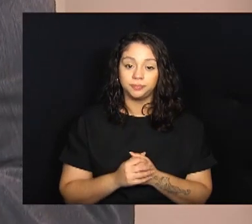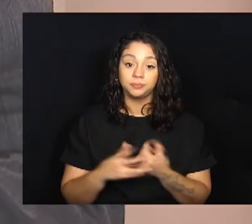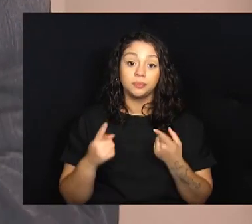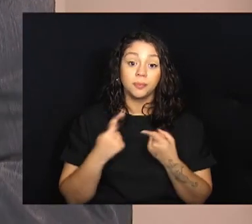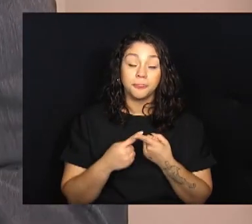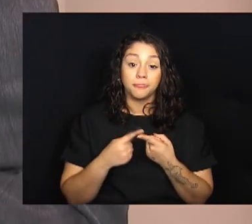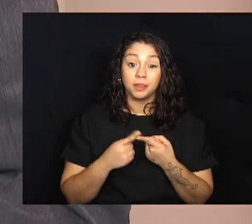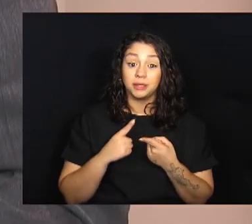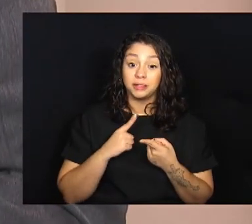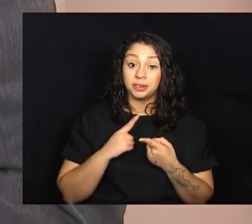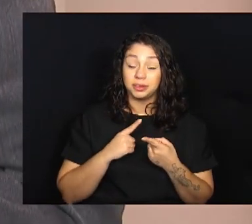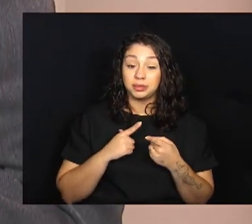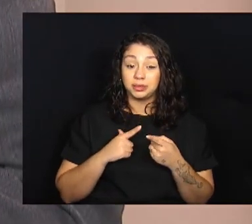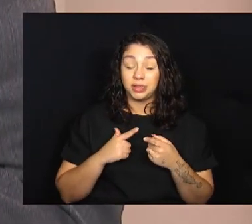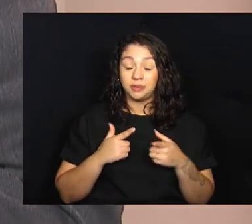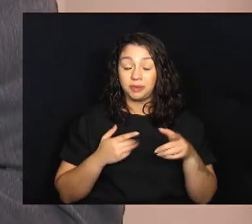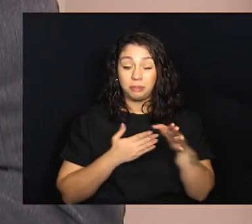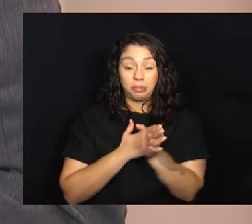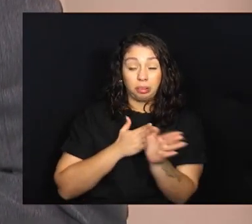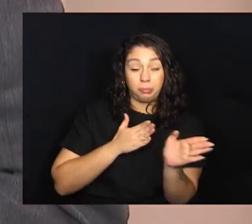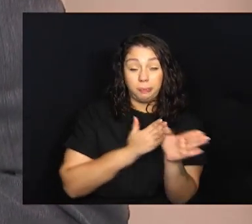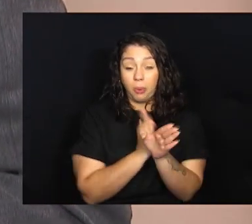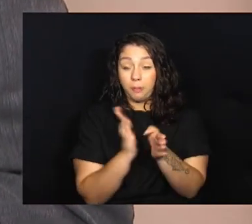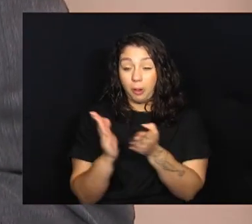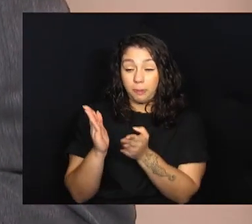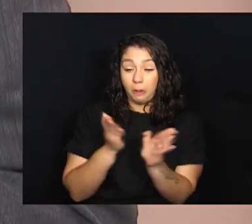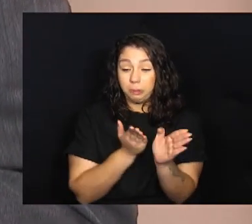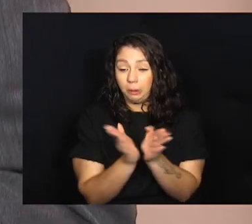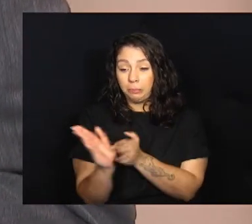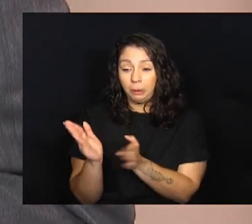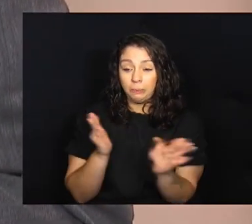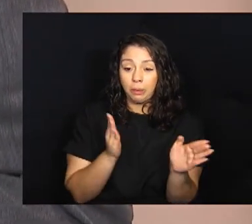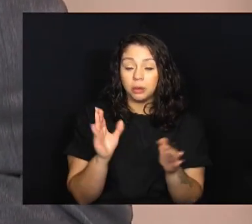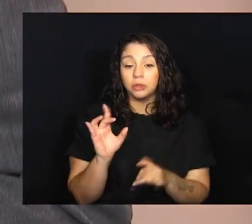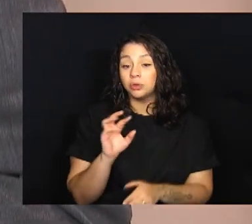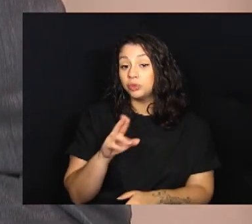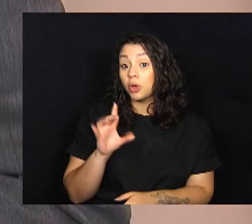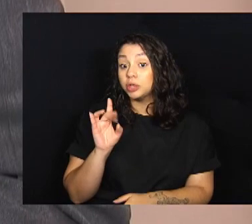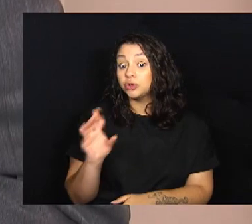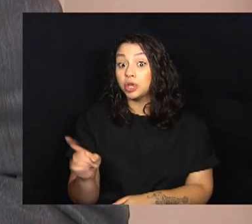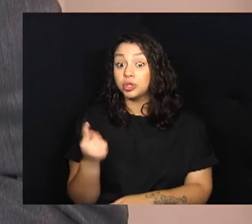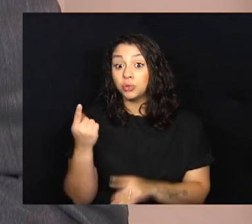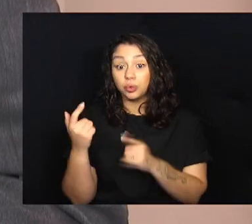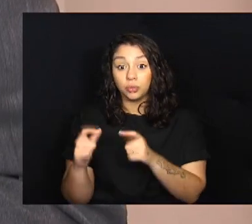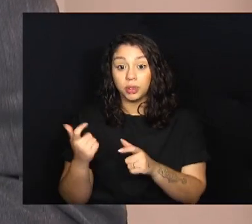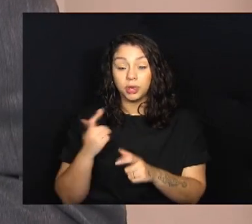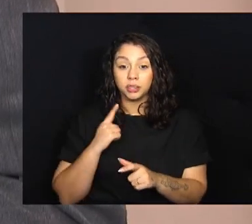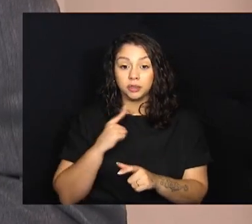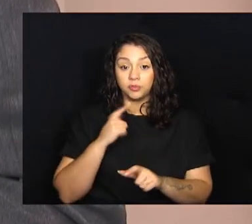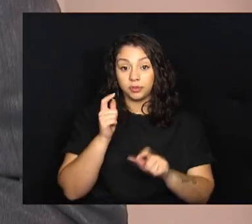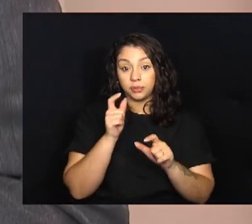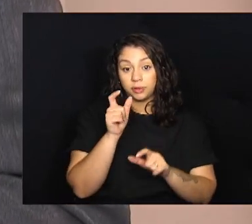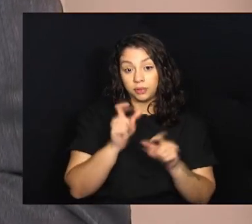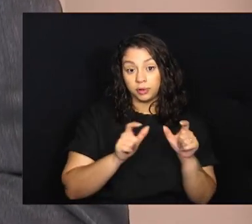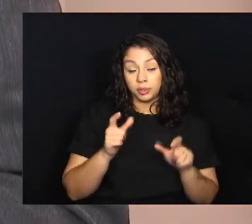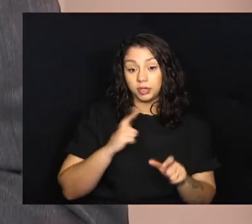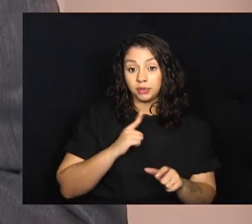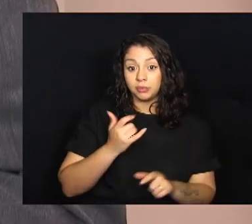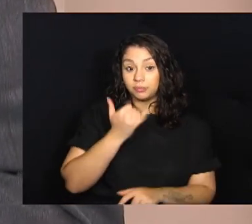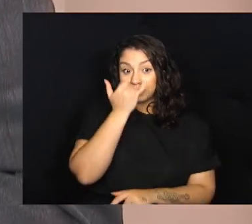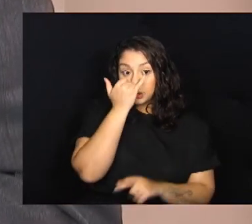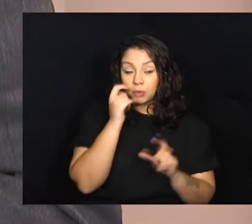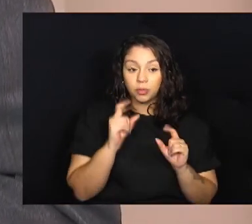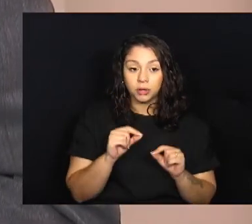foram colisões em diferentes locais, não foi só na rodovia Santos Dumont, né? Nós temos pacientes que tiveram o sinistro